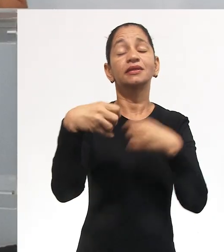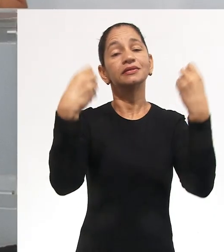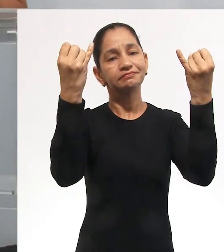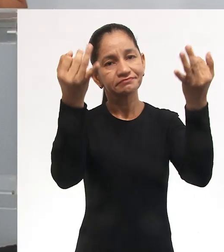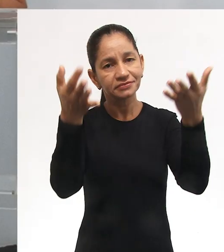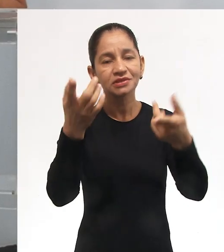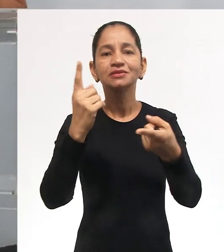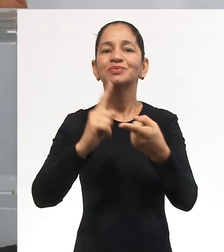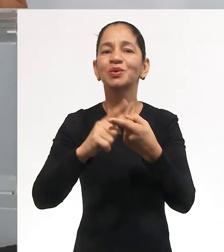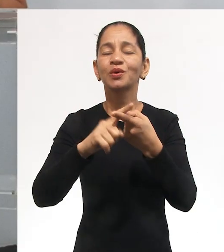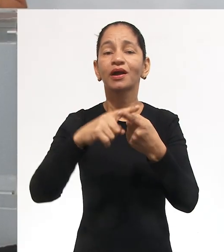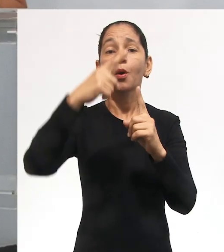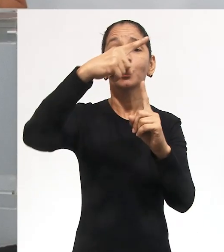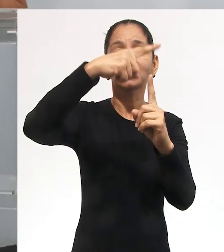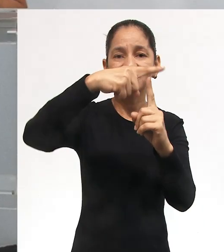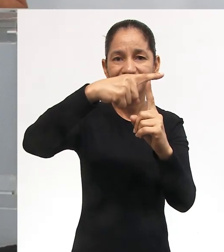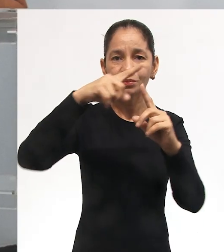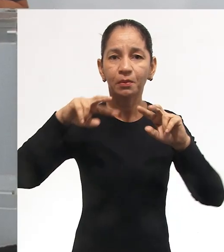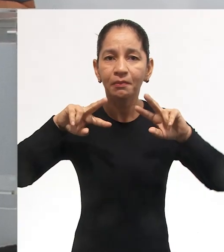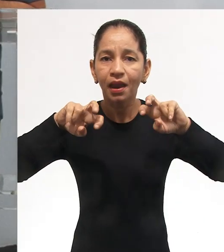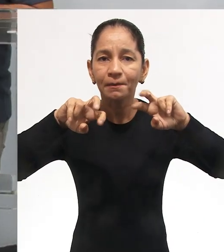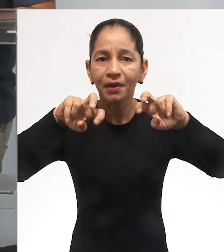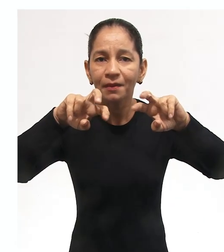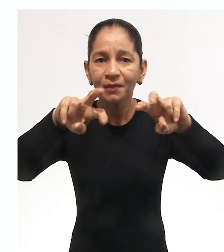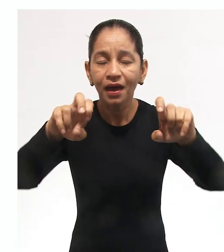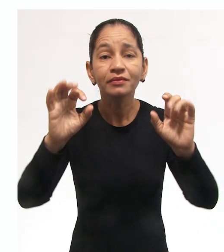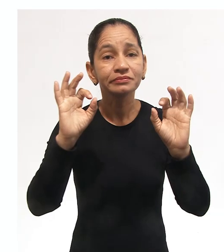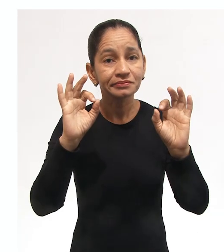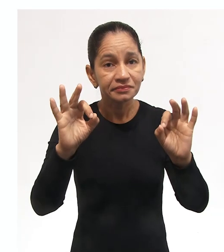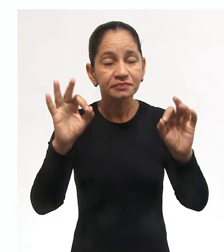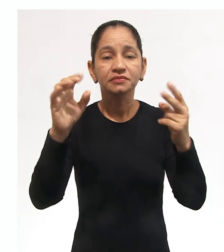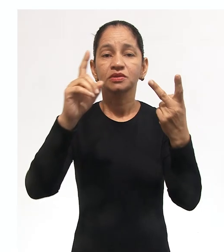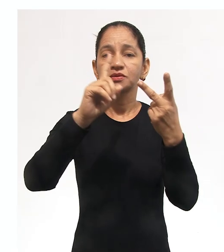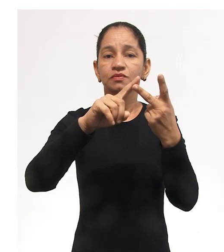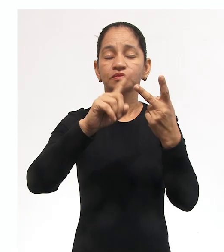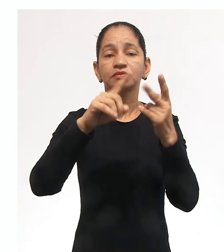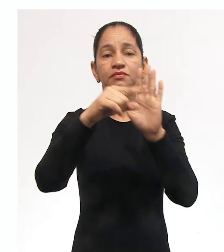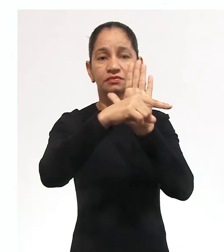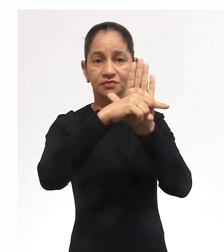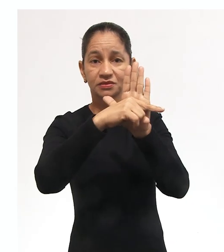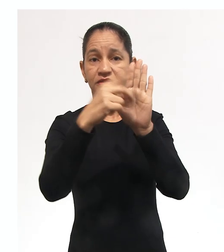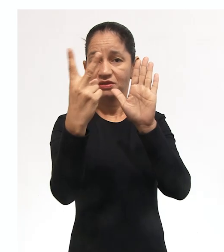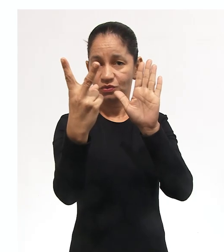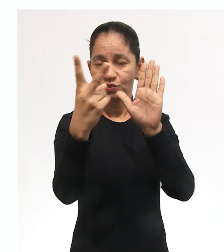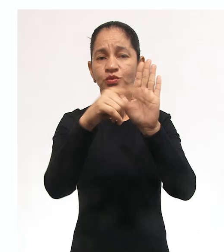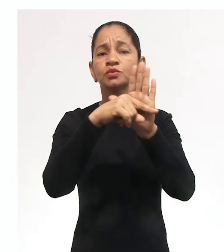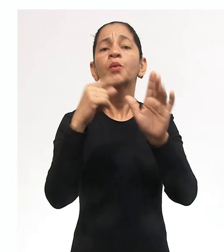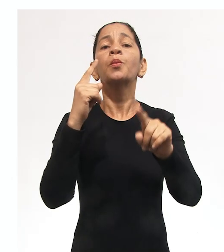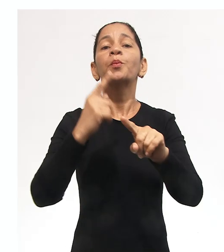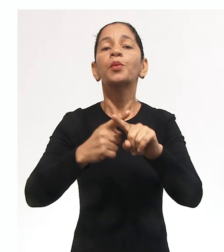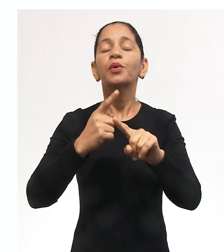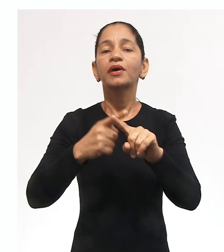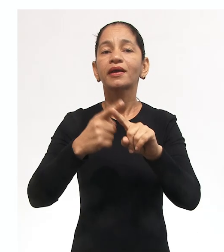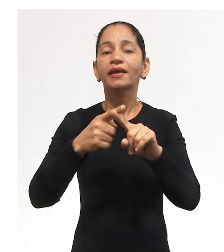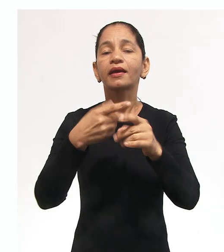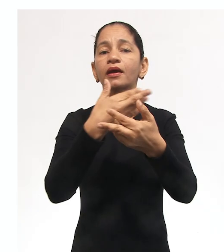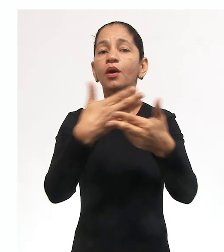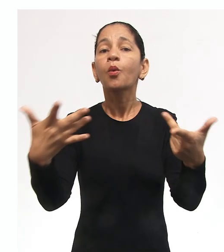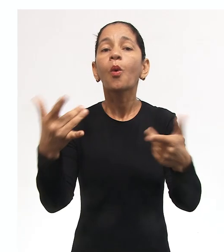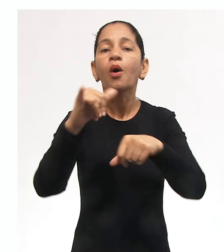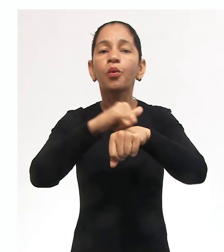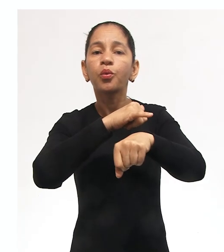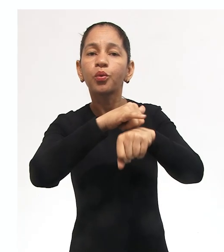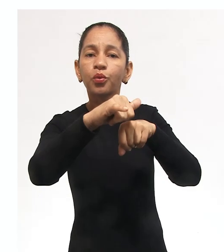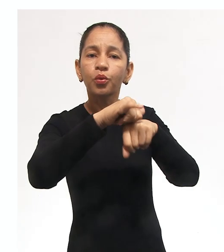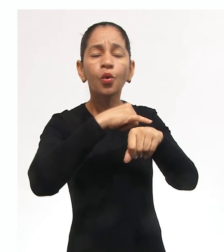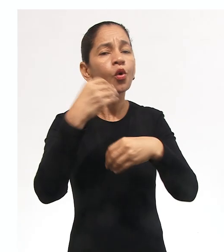justifica o tipo de pesquisa exploratória, ok? É nesse tópico também, né, que você apresenta os instrumentos